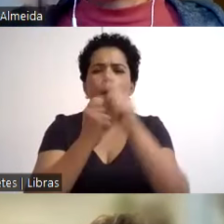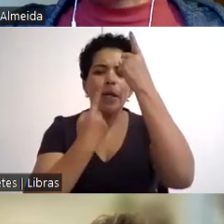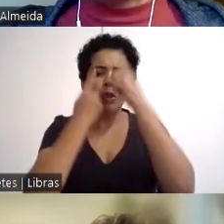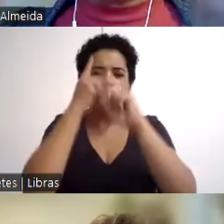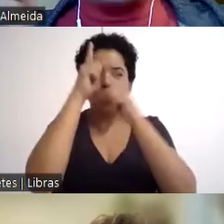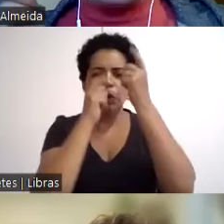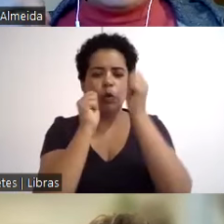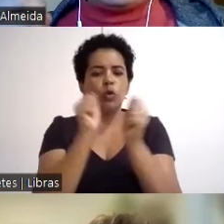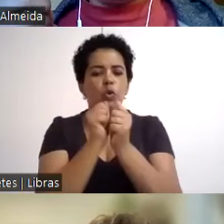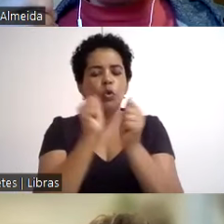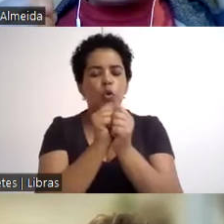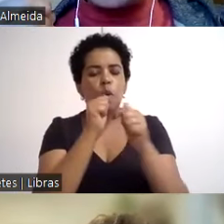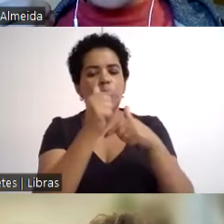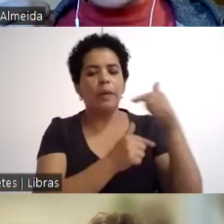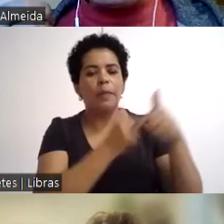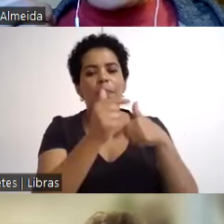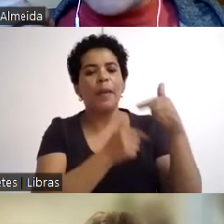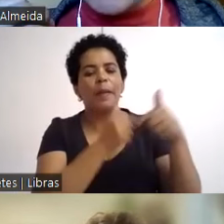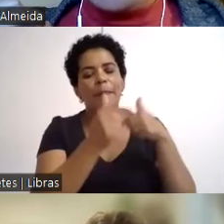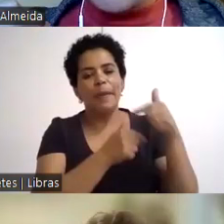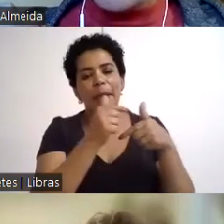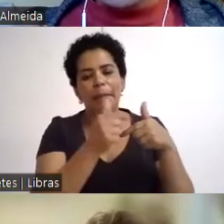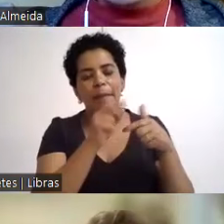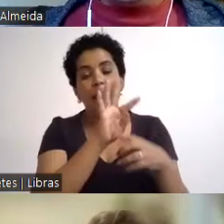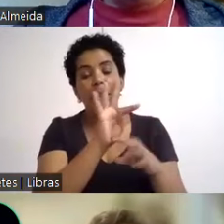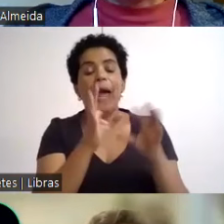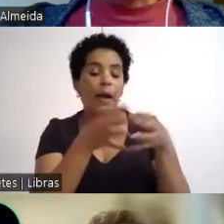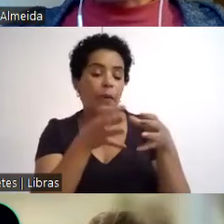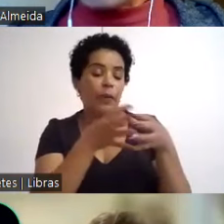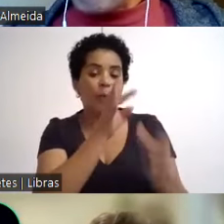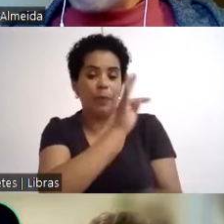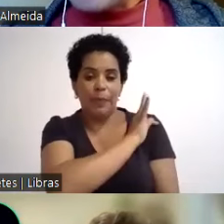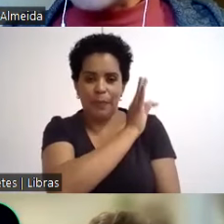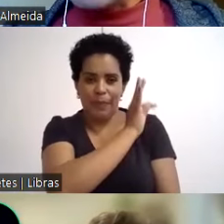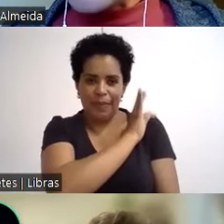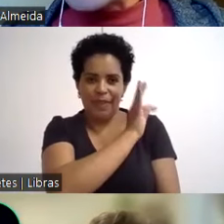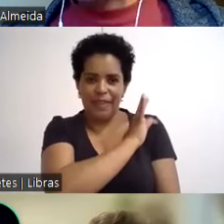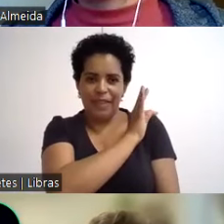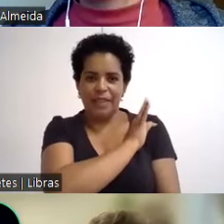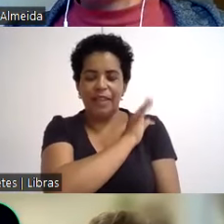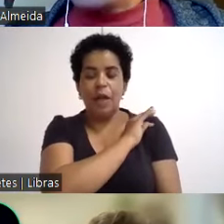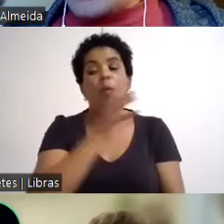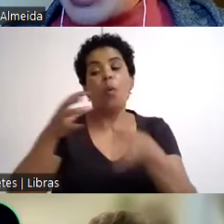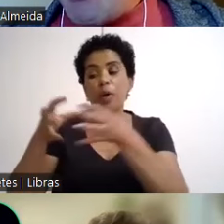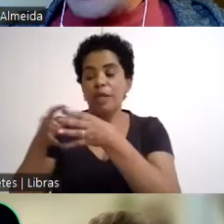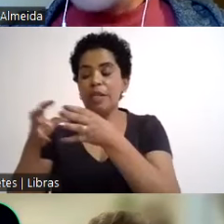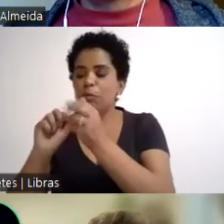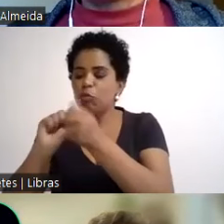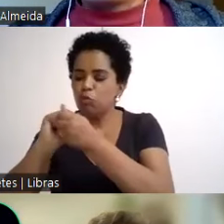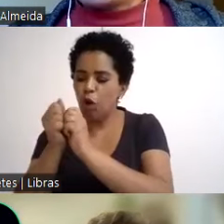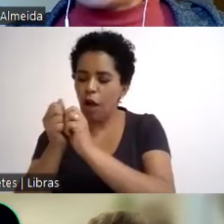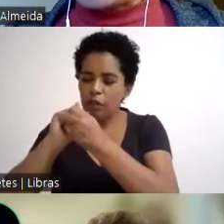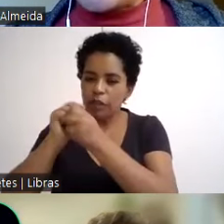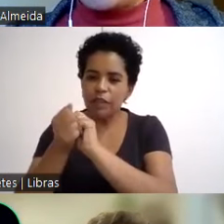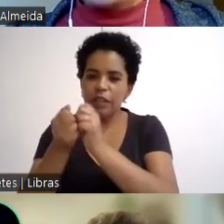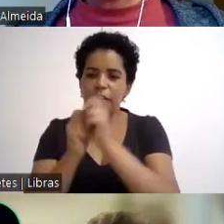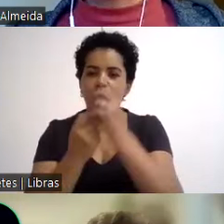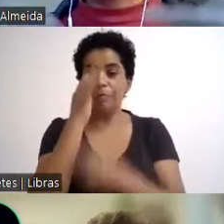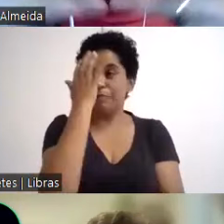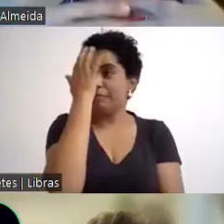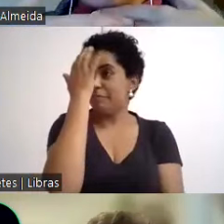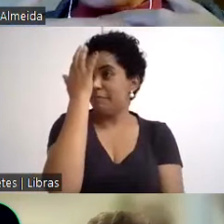junto com ele juntou a equipe técnica do ateliê dele com uma equipe de artesãos carnavalescos da Bomba do